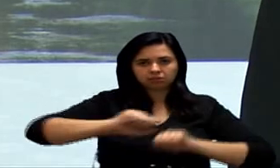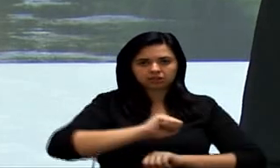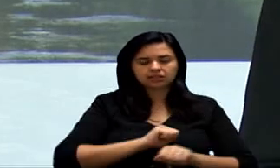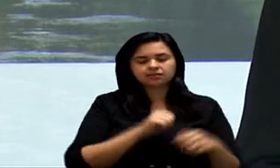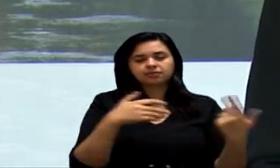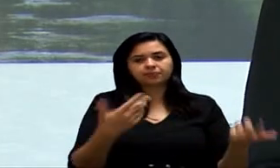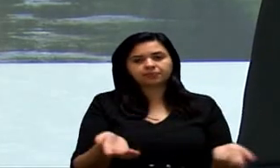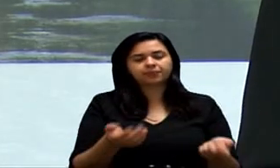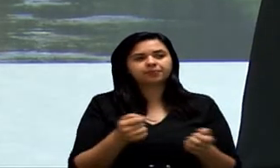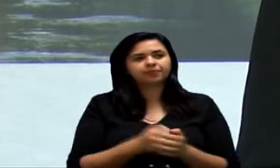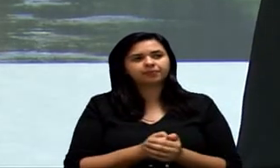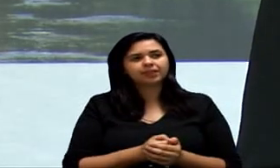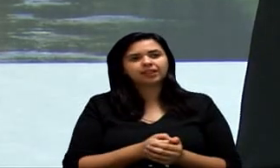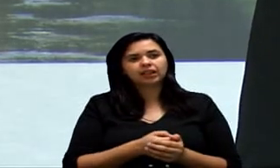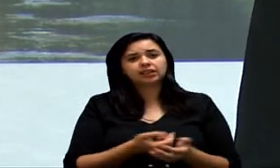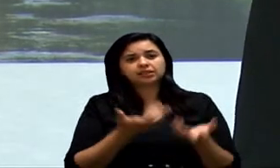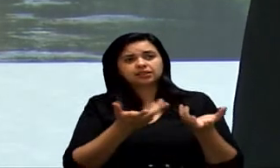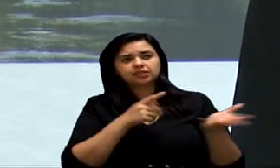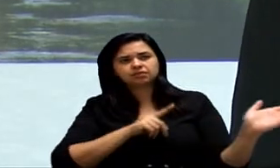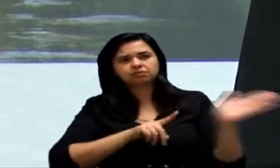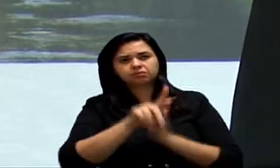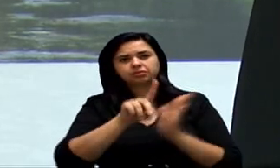requerimento perguntando à Prefeitura Municipal